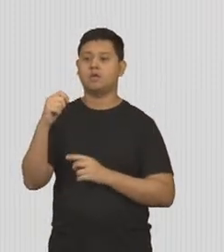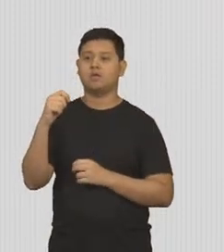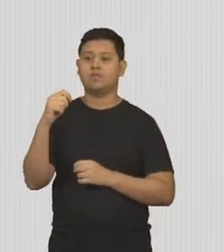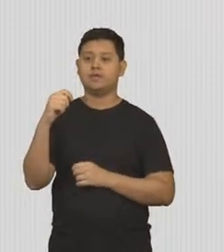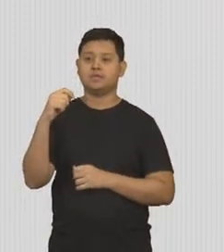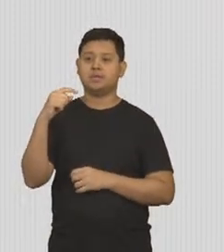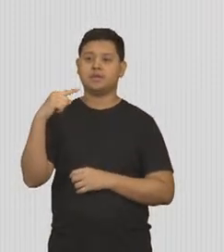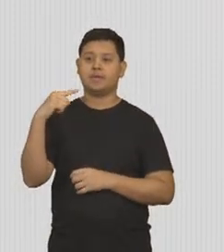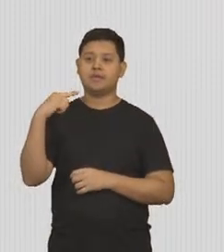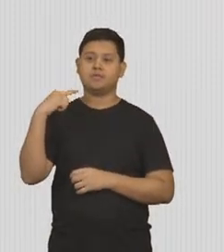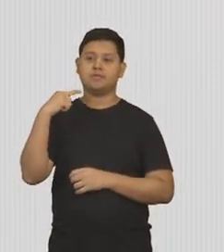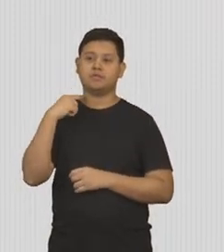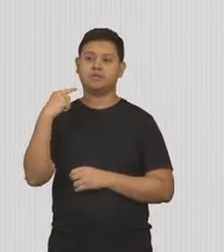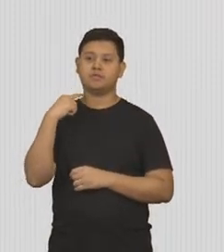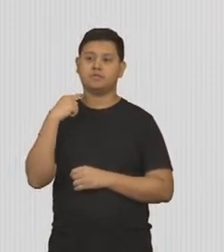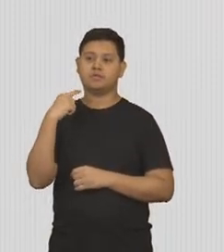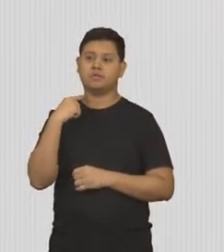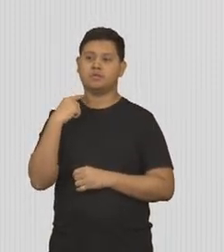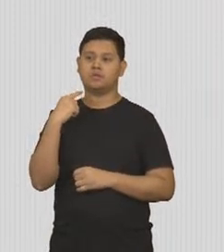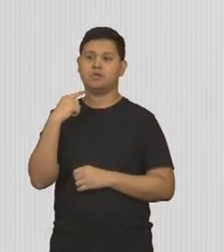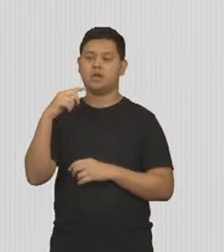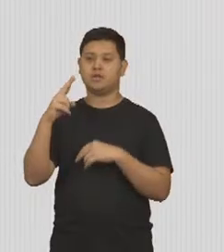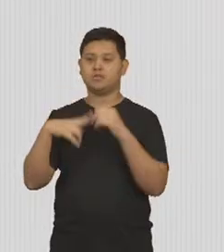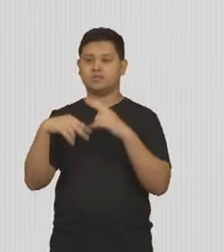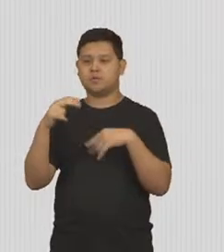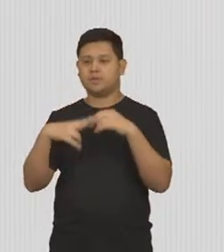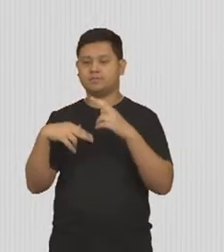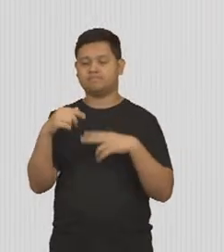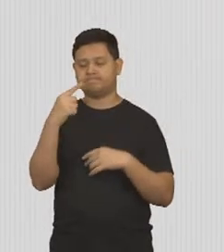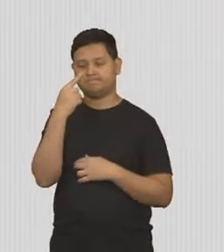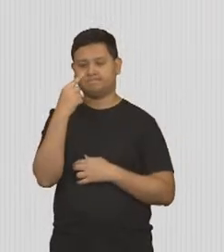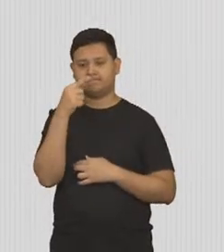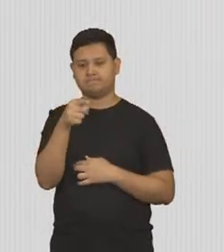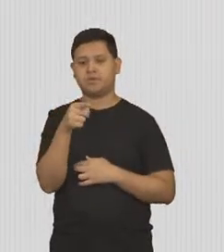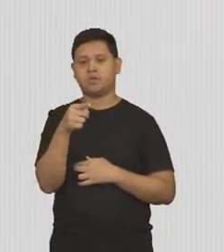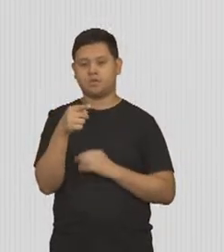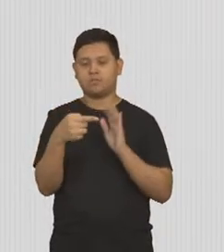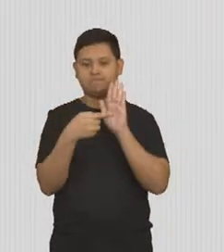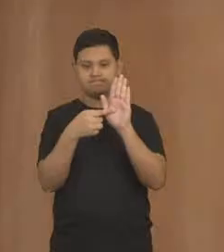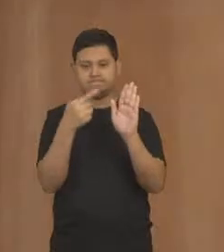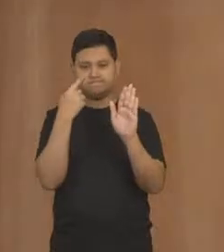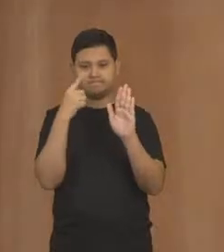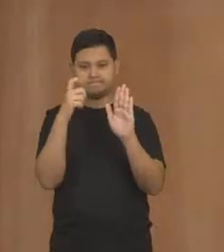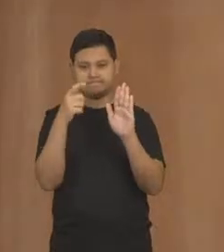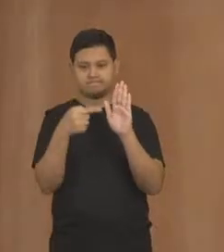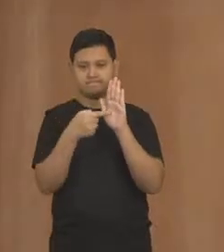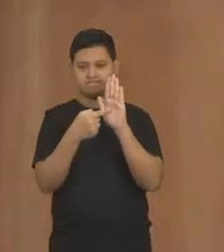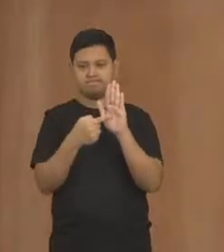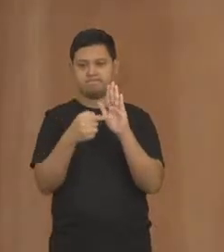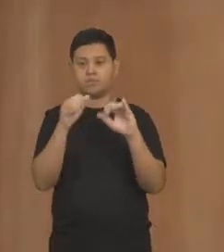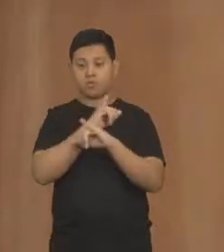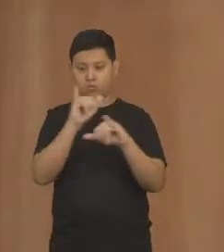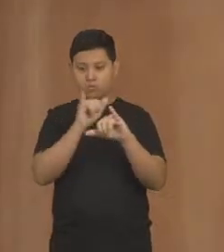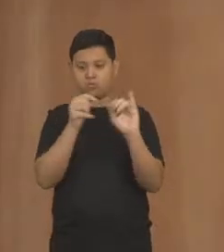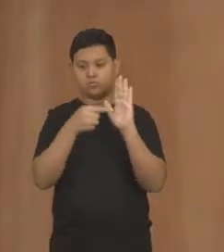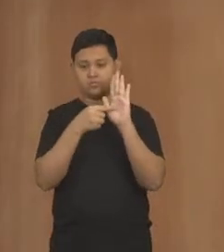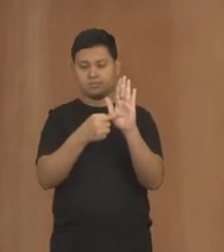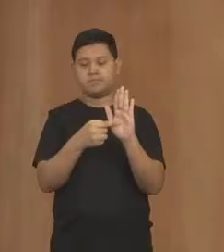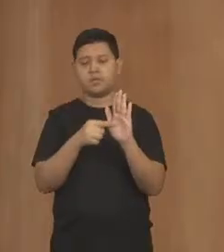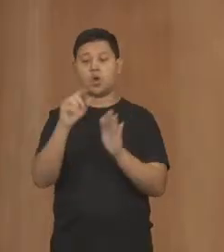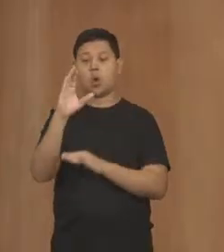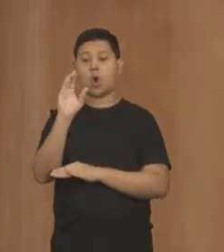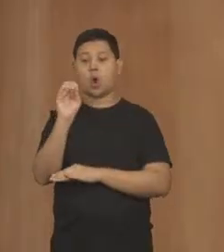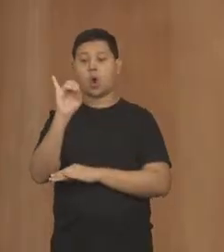puder aproximar aqui para as pessoas de casa conseguirem ver, aqui ó, a notícia, COI